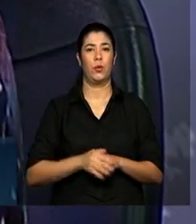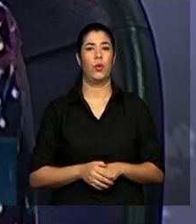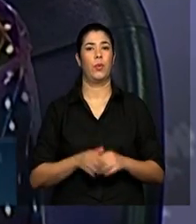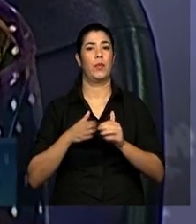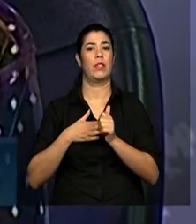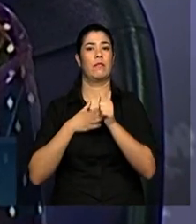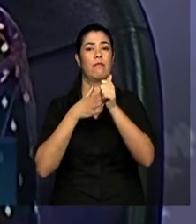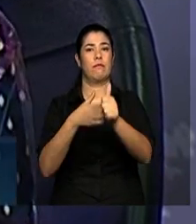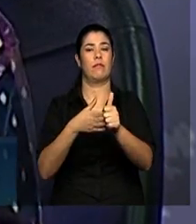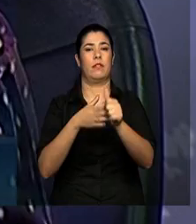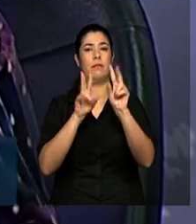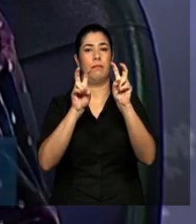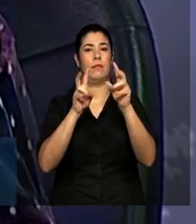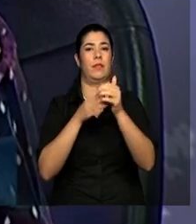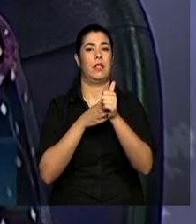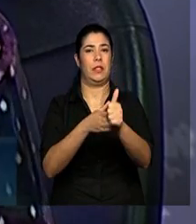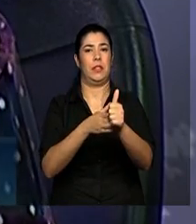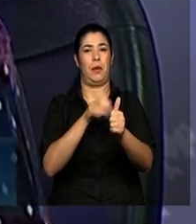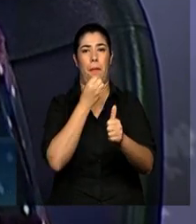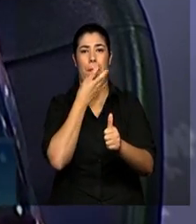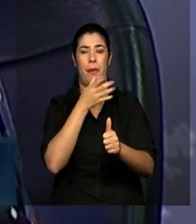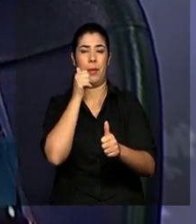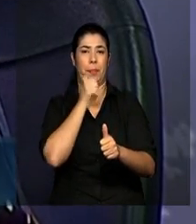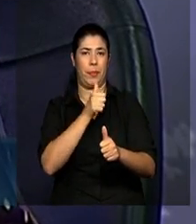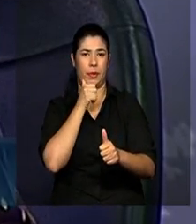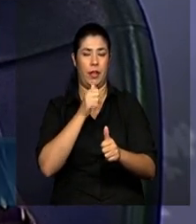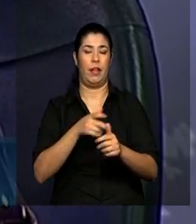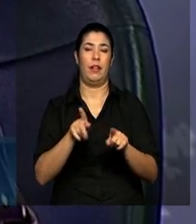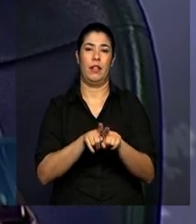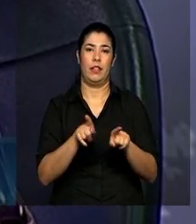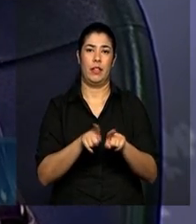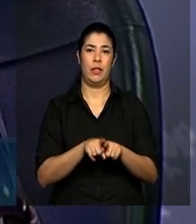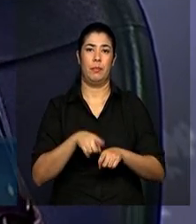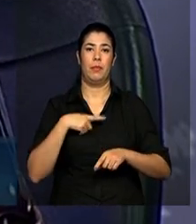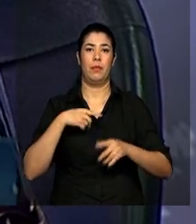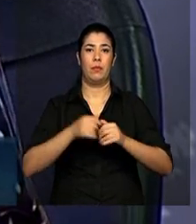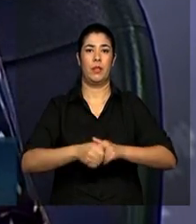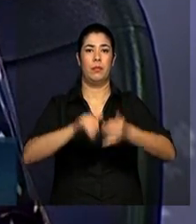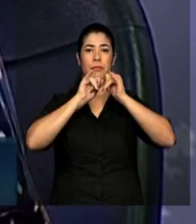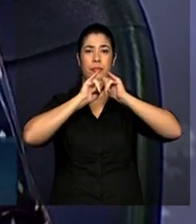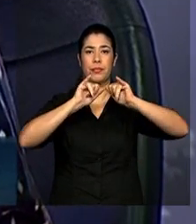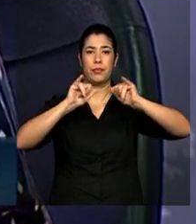SDH, que levam para as populações estradeiras